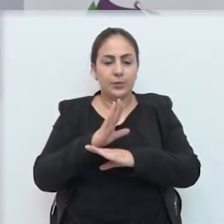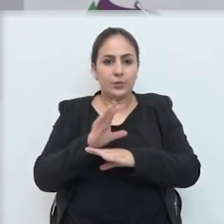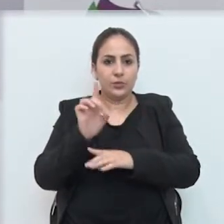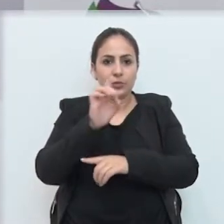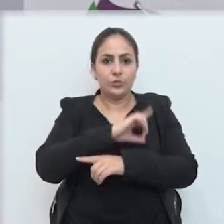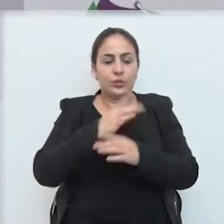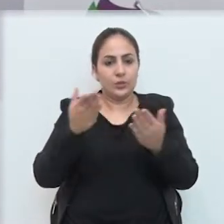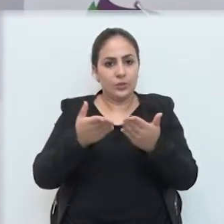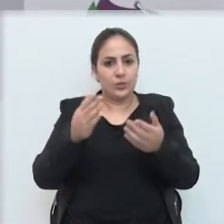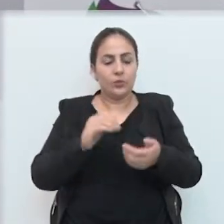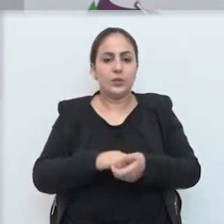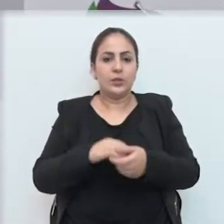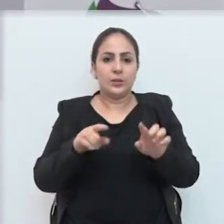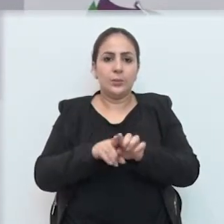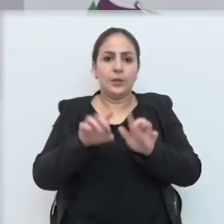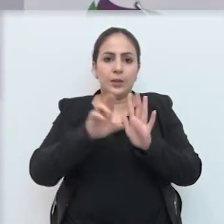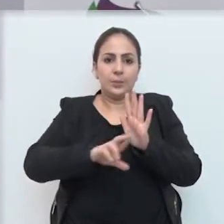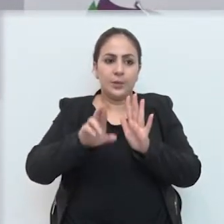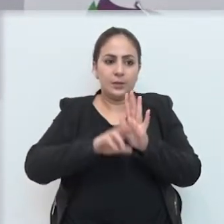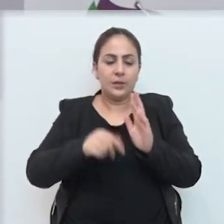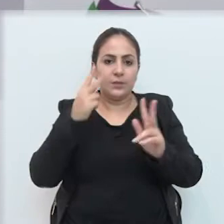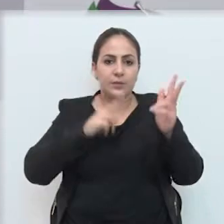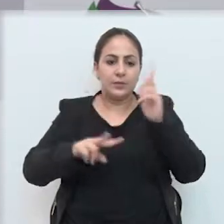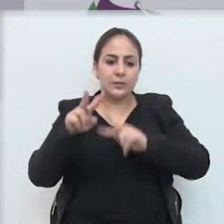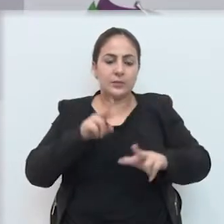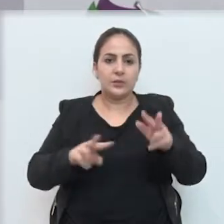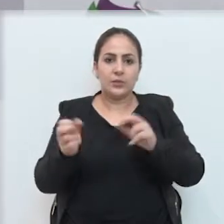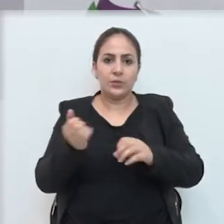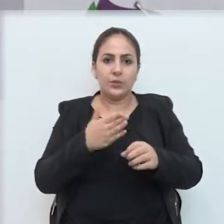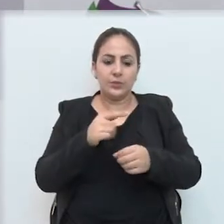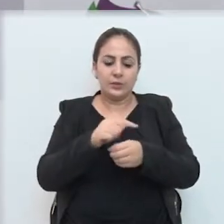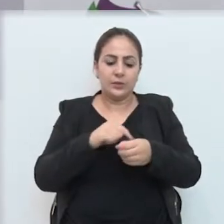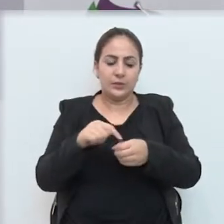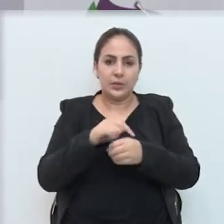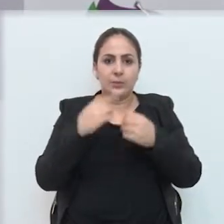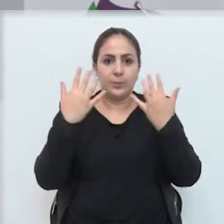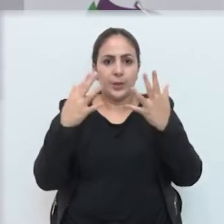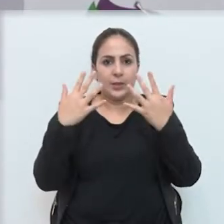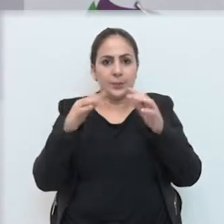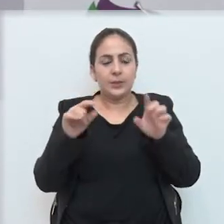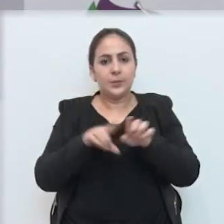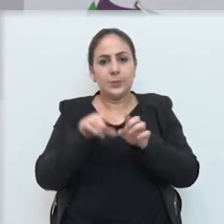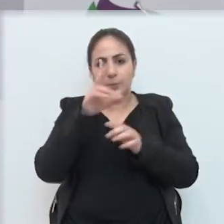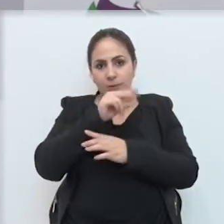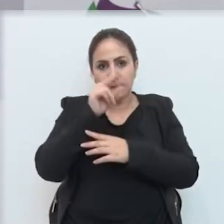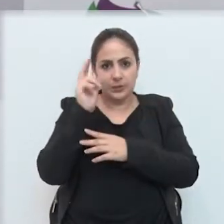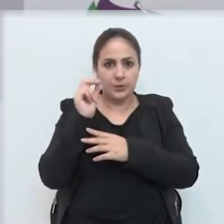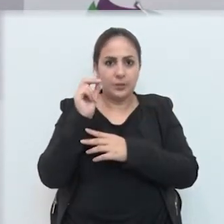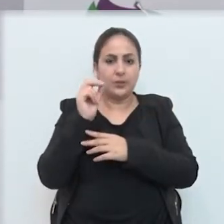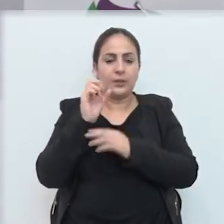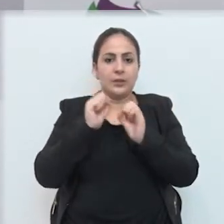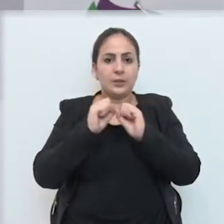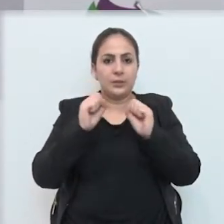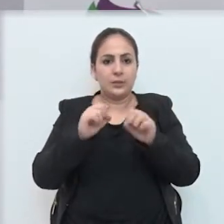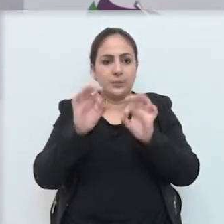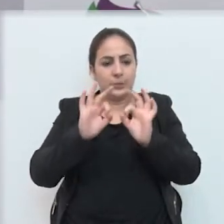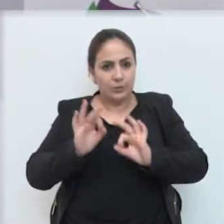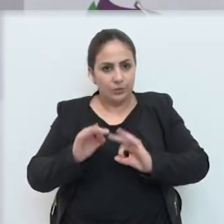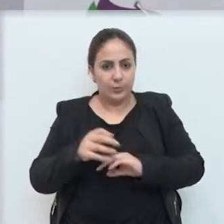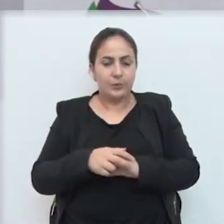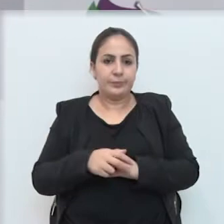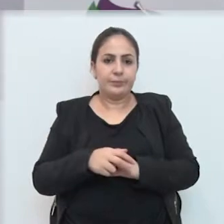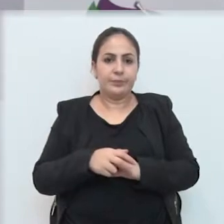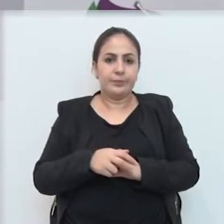no dia de hoje e que representa essa visão moderna de cidade. Então, está de parabéns o Executivo Municipal, a Secretaria